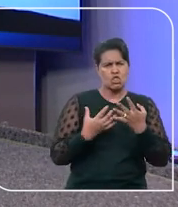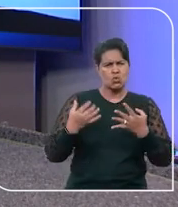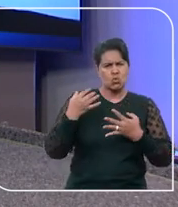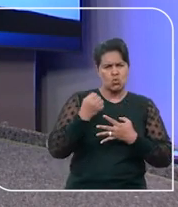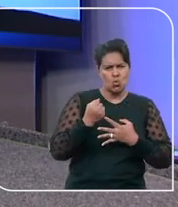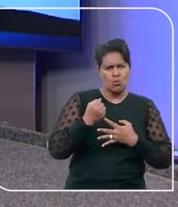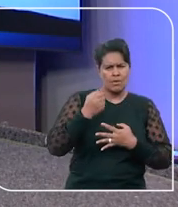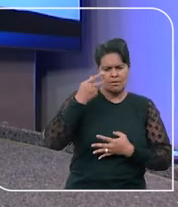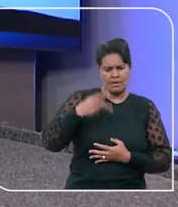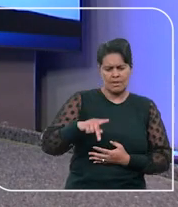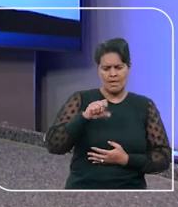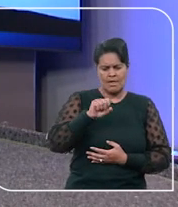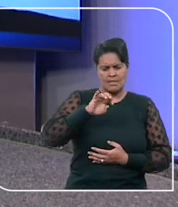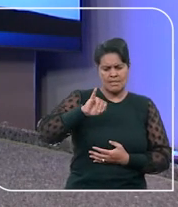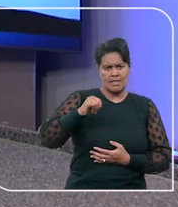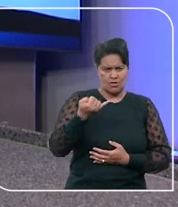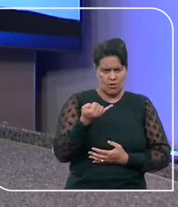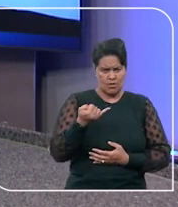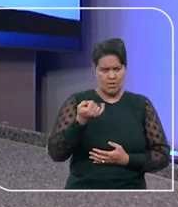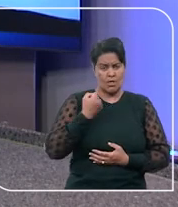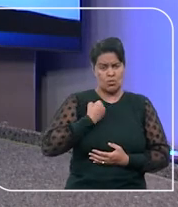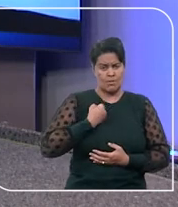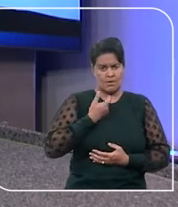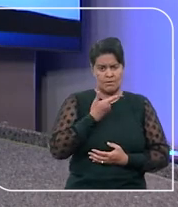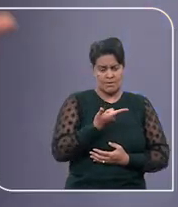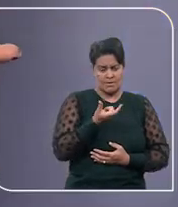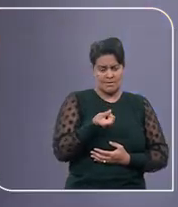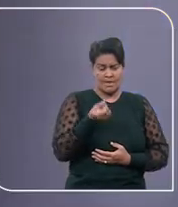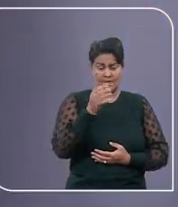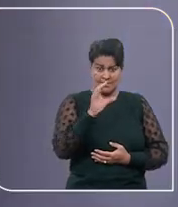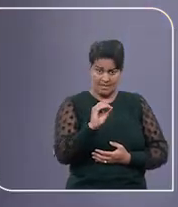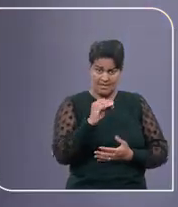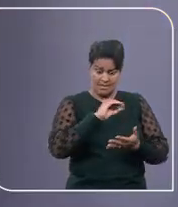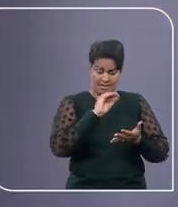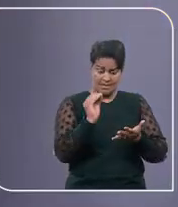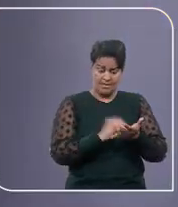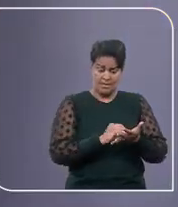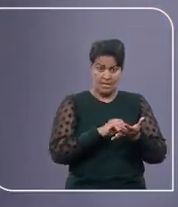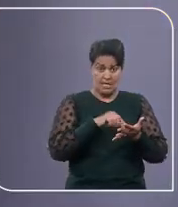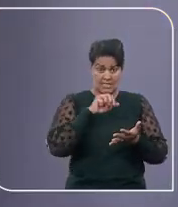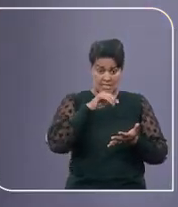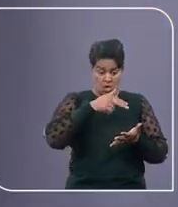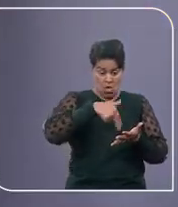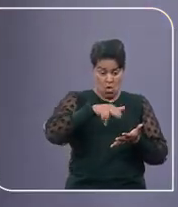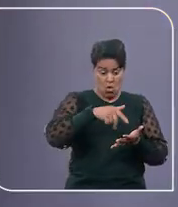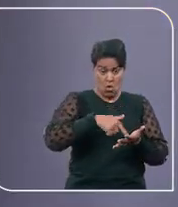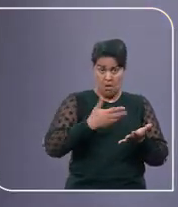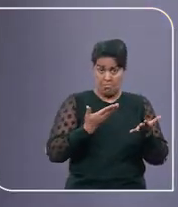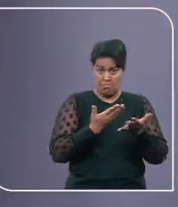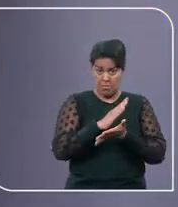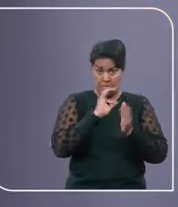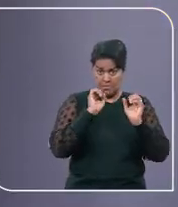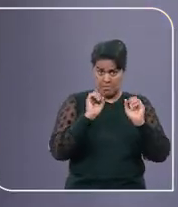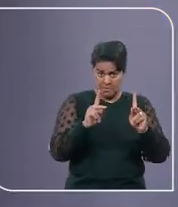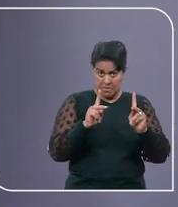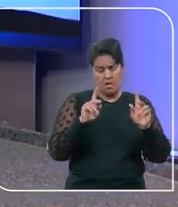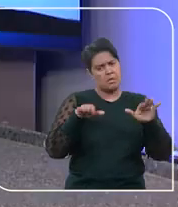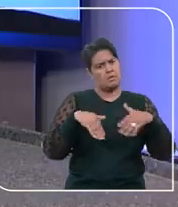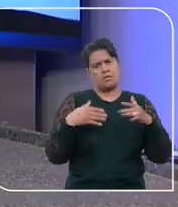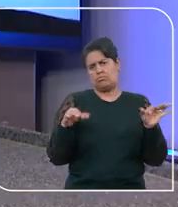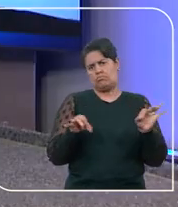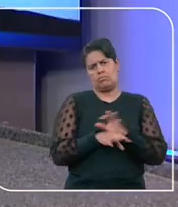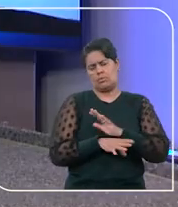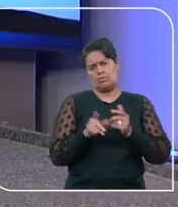convenção condominial, né? A 260 aqui do STJ prevê que, se aprovada essa convenção, ela regula bem essas relações entre os condôminos,